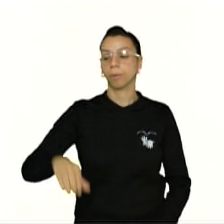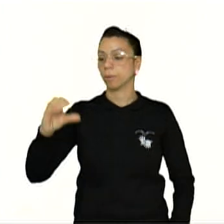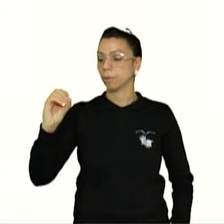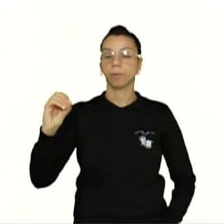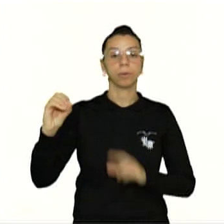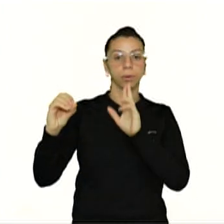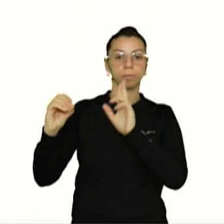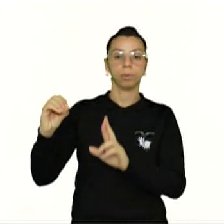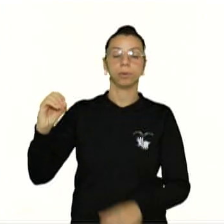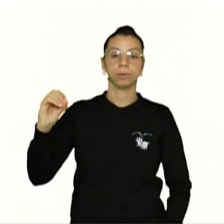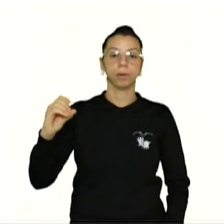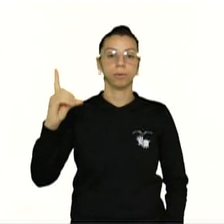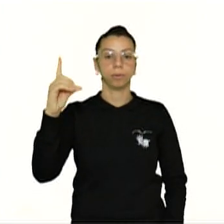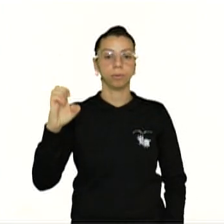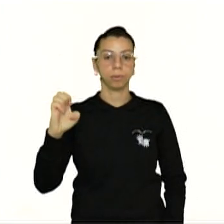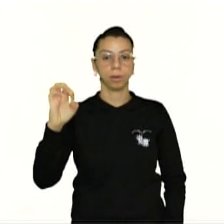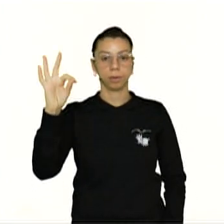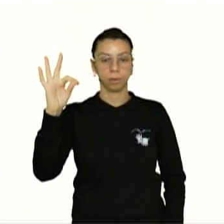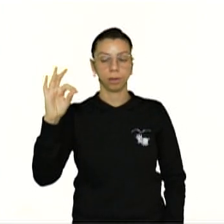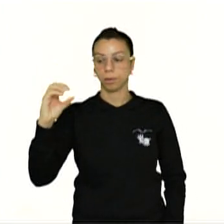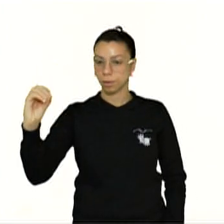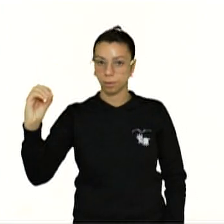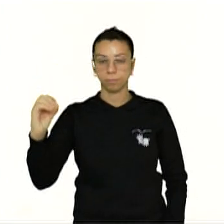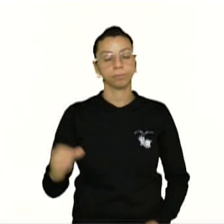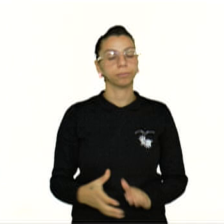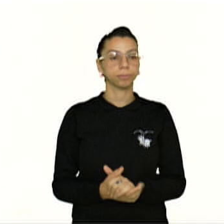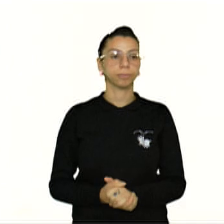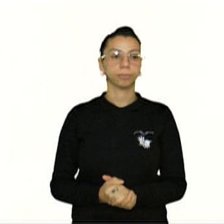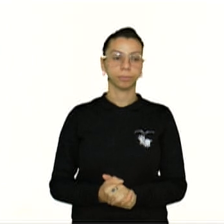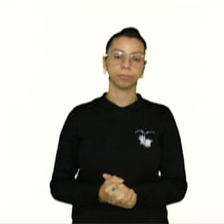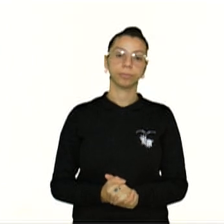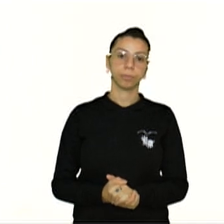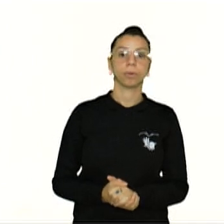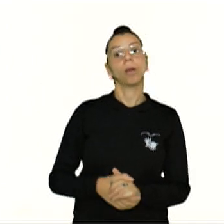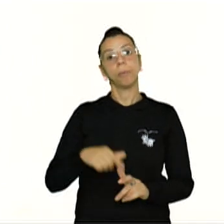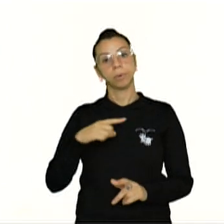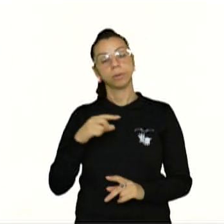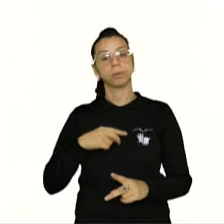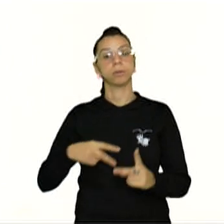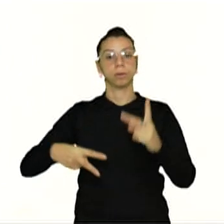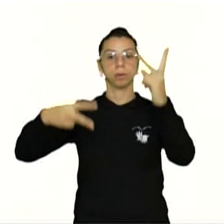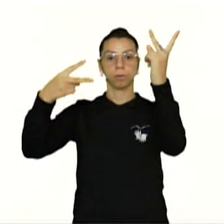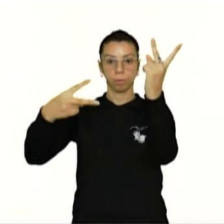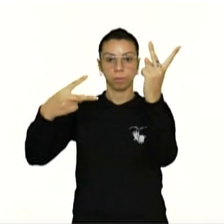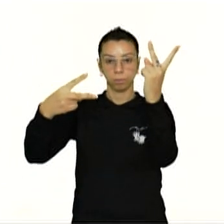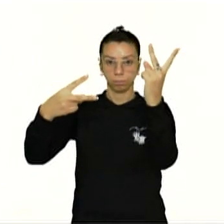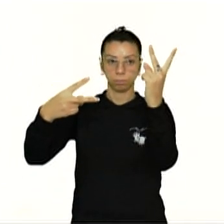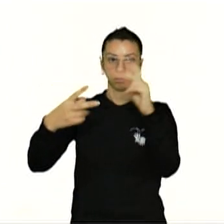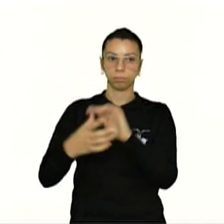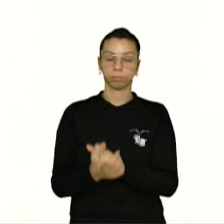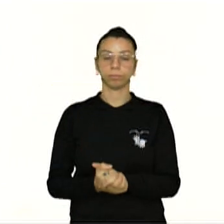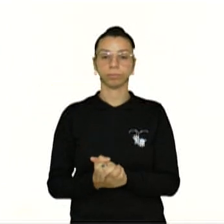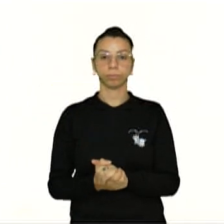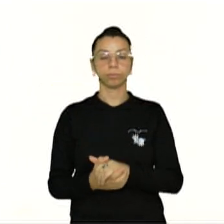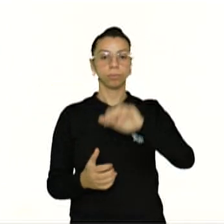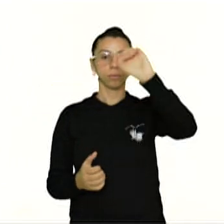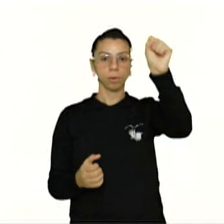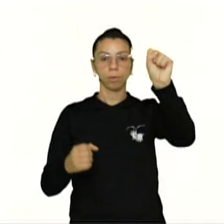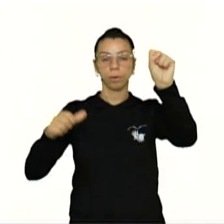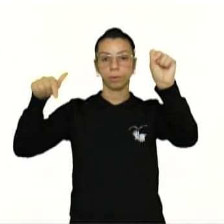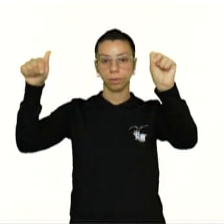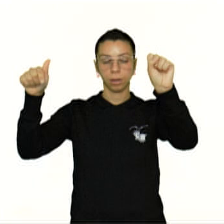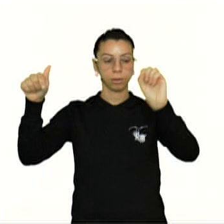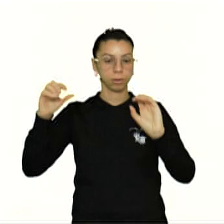Então, eu coloquei aqui os exemplos, matrizes de ordem 2, tá? Então, aqui eu coloquei, 8, 7,